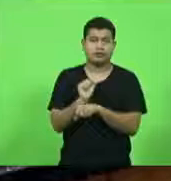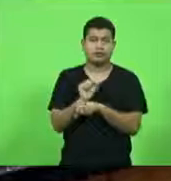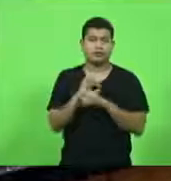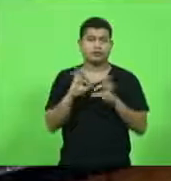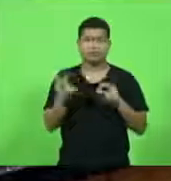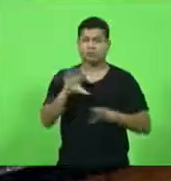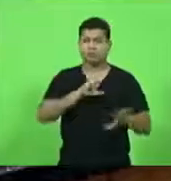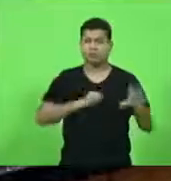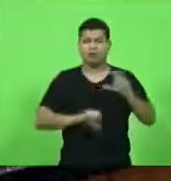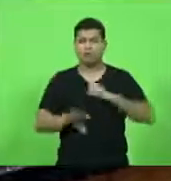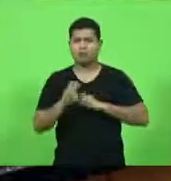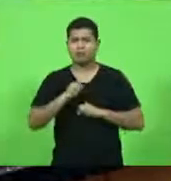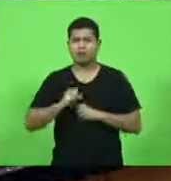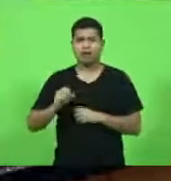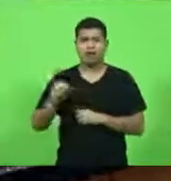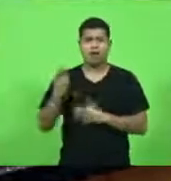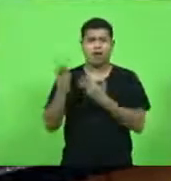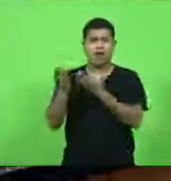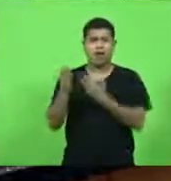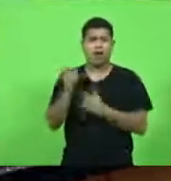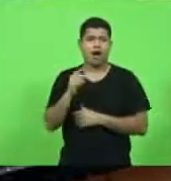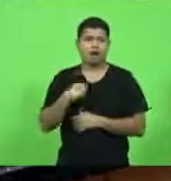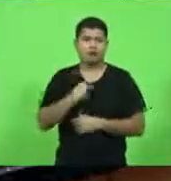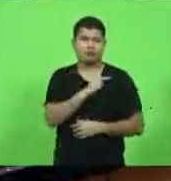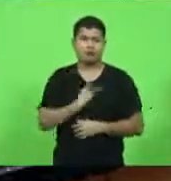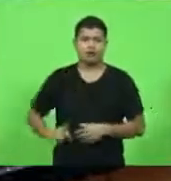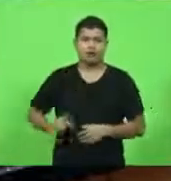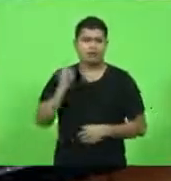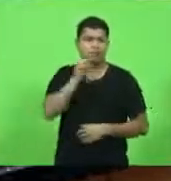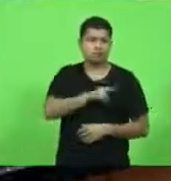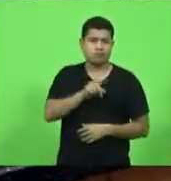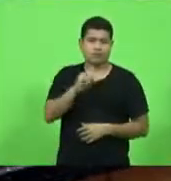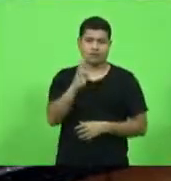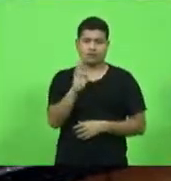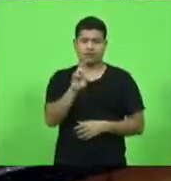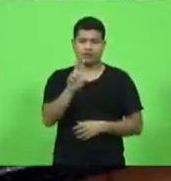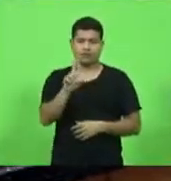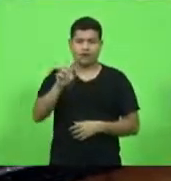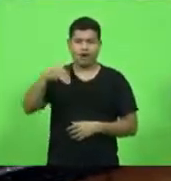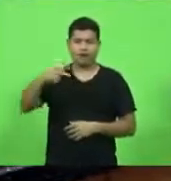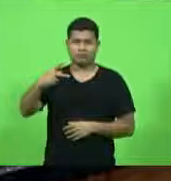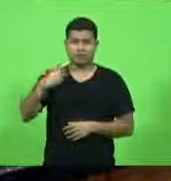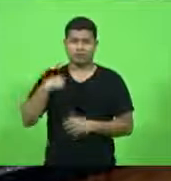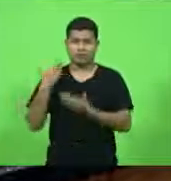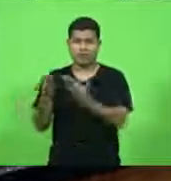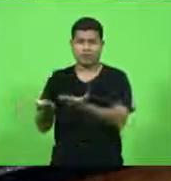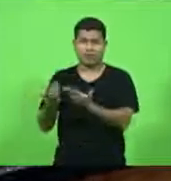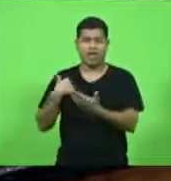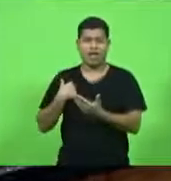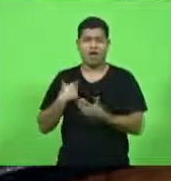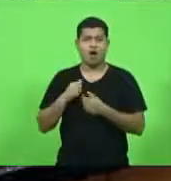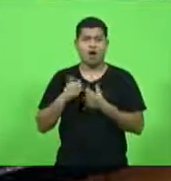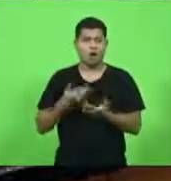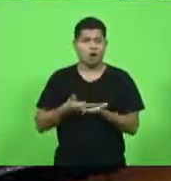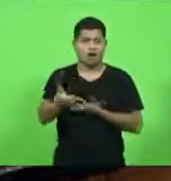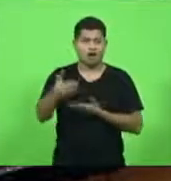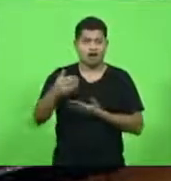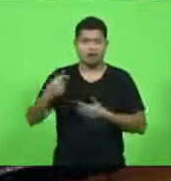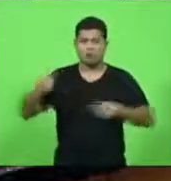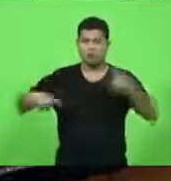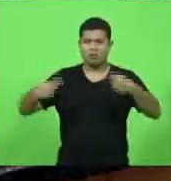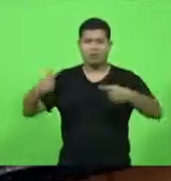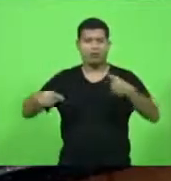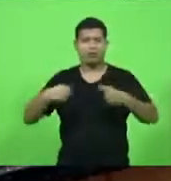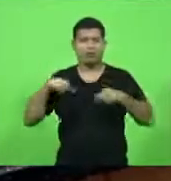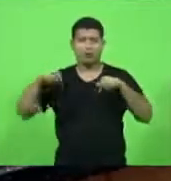aí o Trump falou, estrangeiro não entra nos Estados Unidos, e começou, e o projeto do Bruno está lá. E a coisa